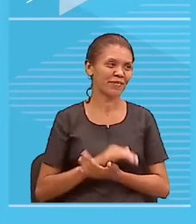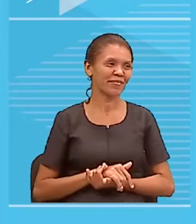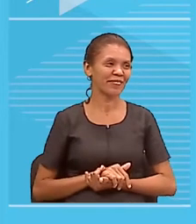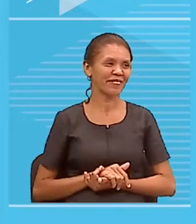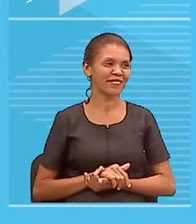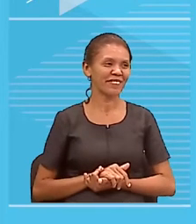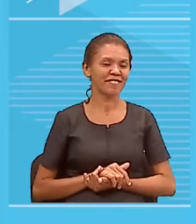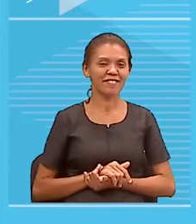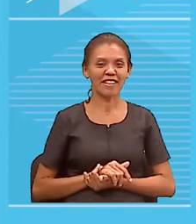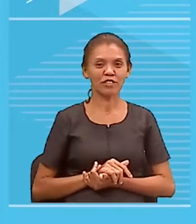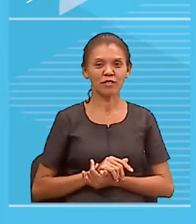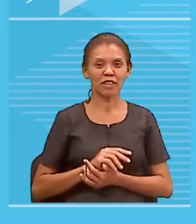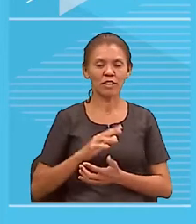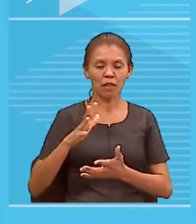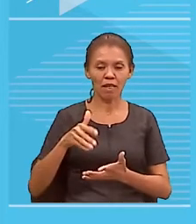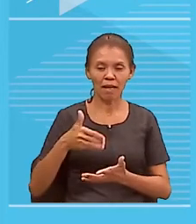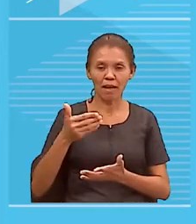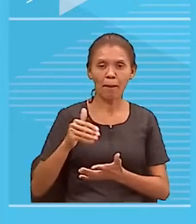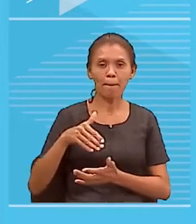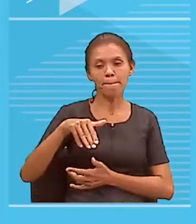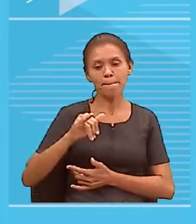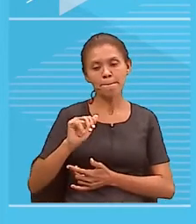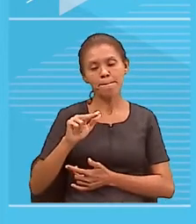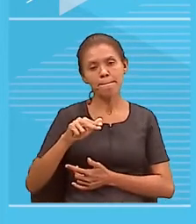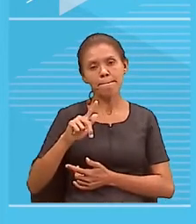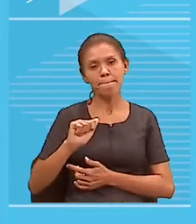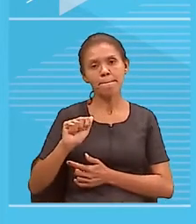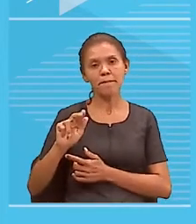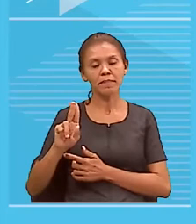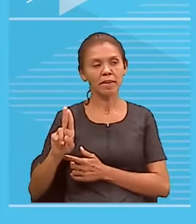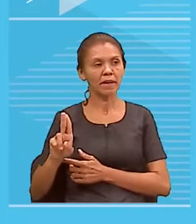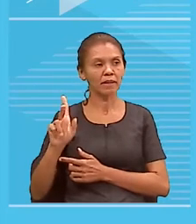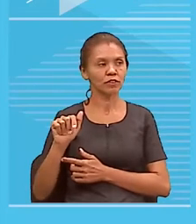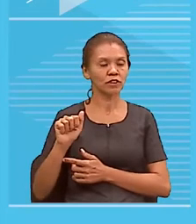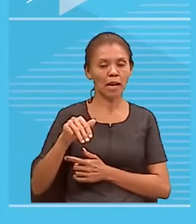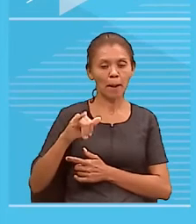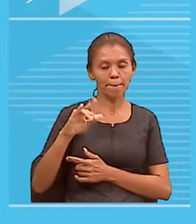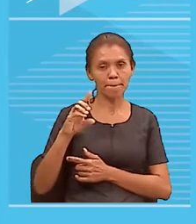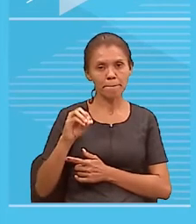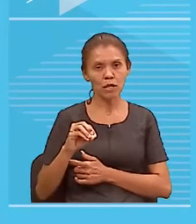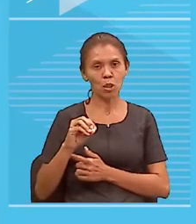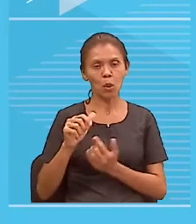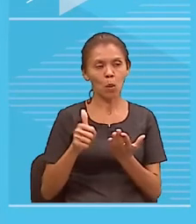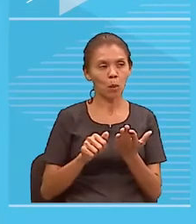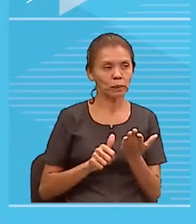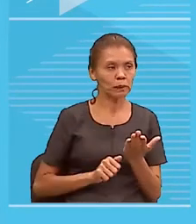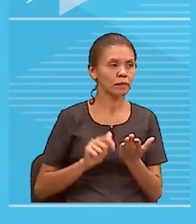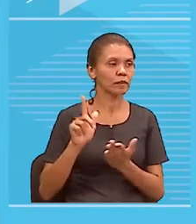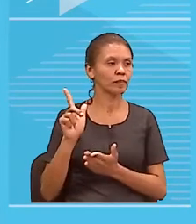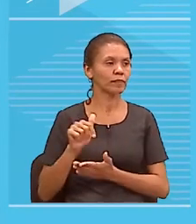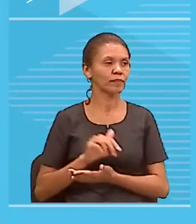tô falando do mingau de Maizena que a gente chama maizena mas é um mingau de amido de milho tá